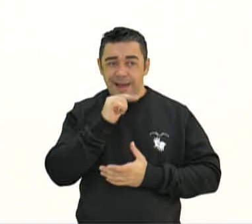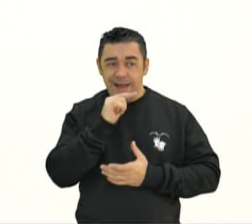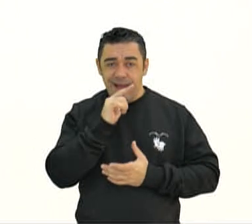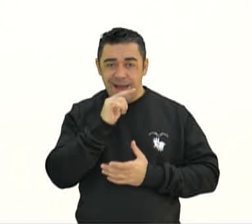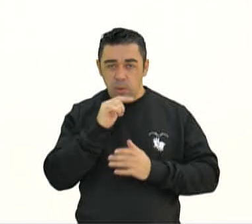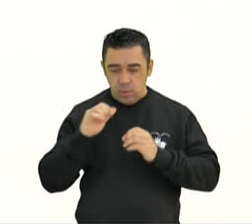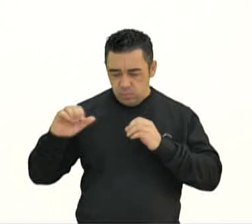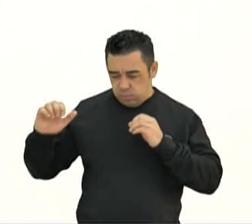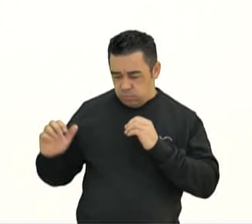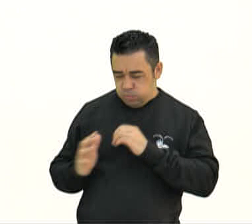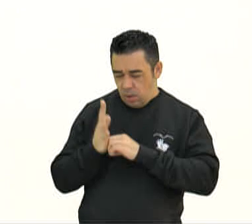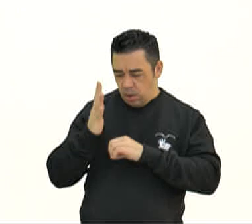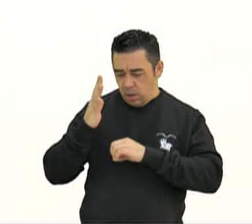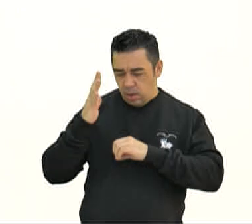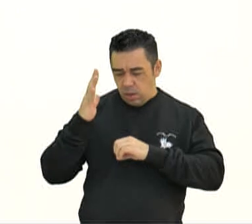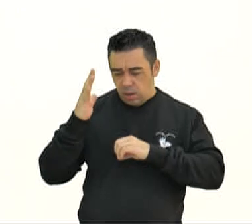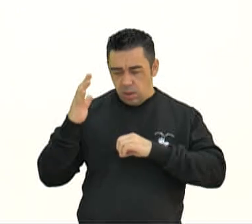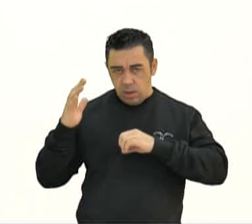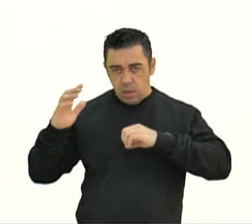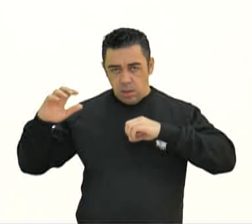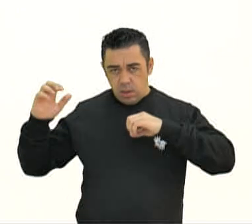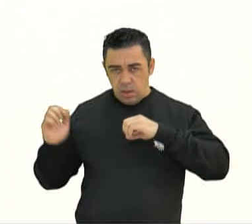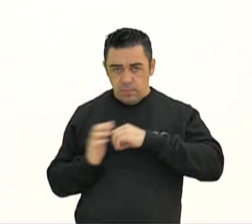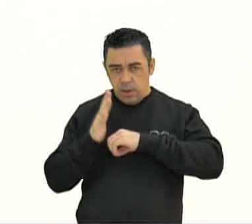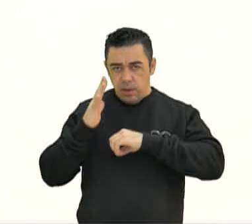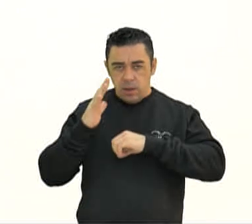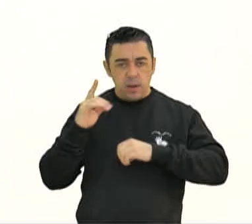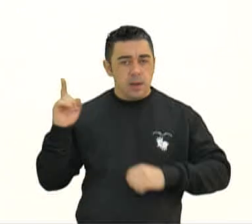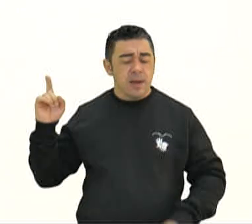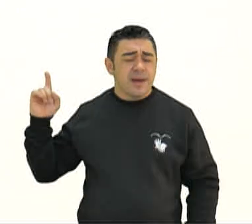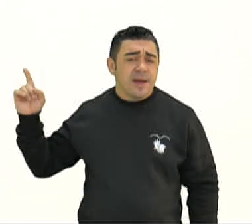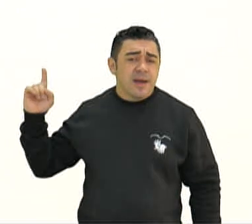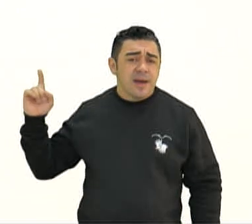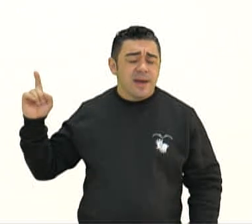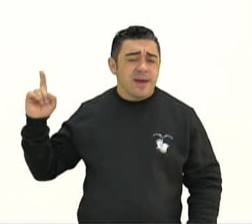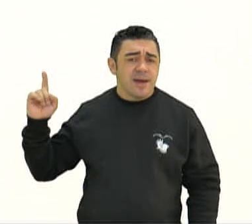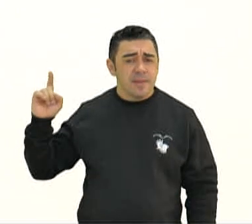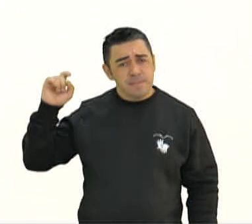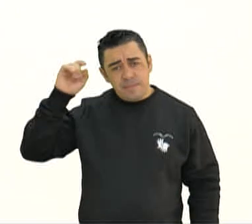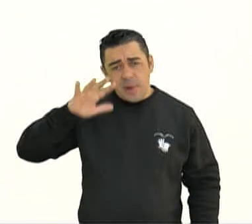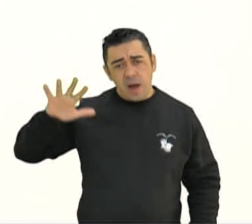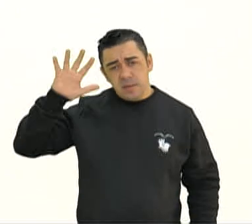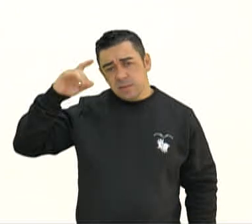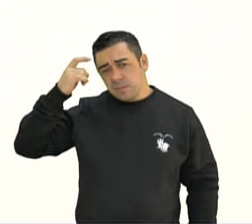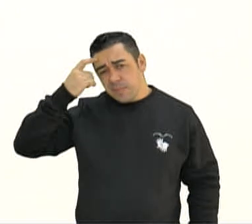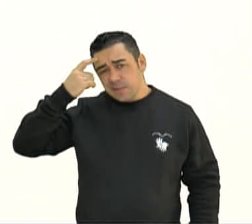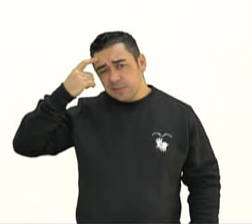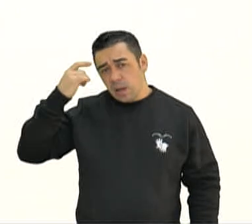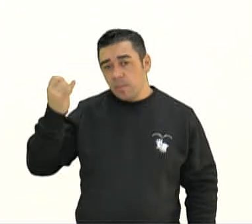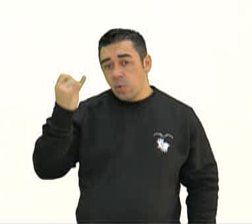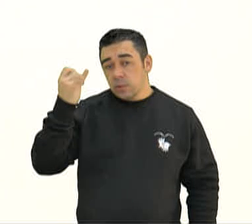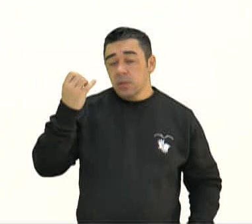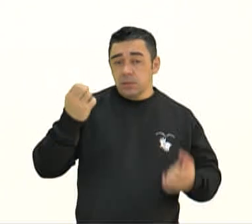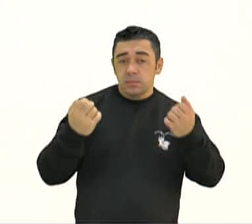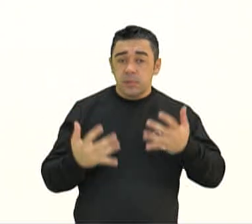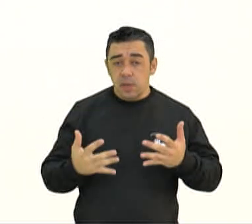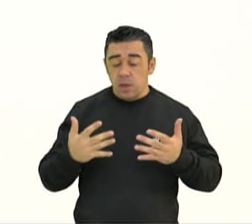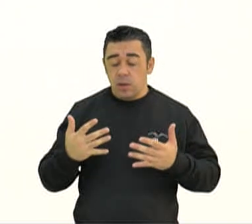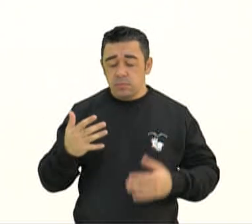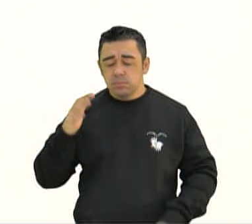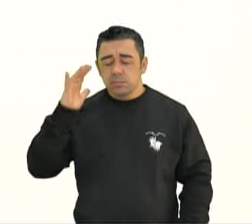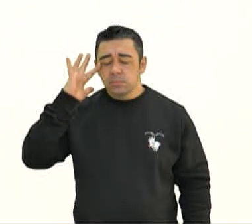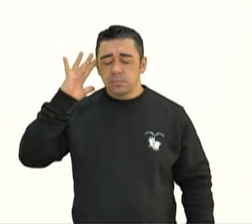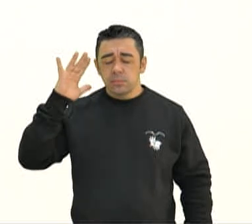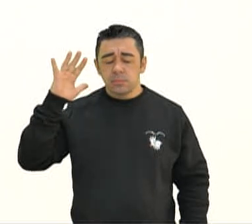ali no contexto da imagem. Então, eu trouxe essa imagem para pensarmos sobre algo importantíssimo quando estamos falando de imagem